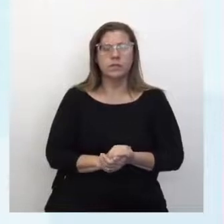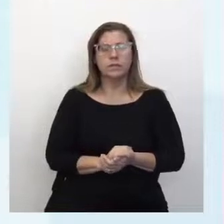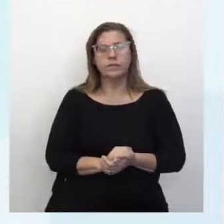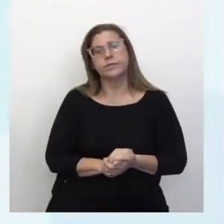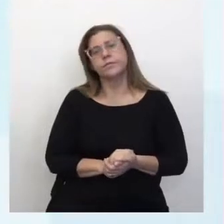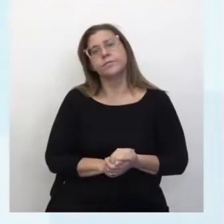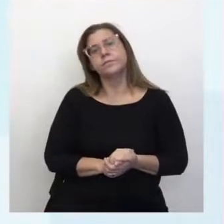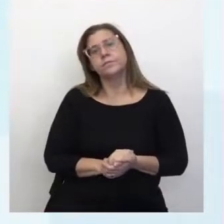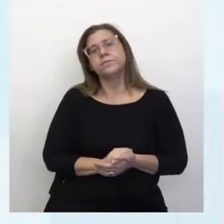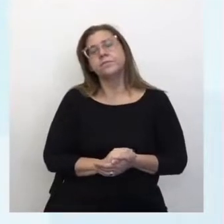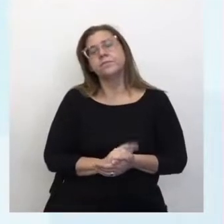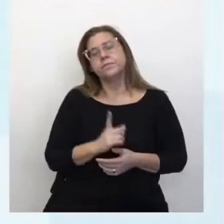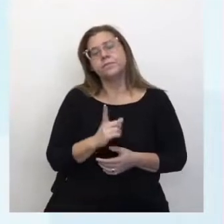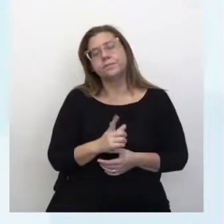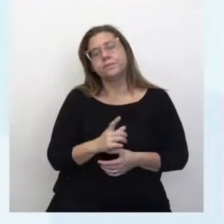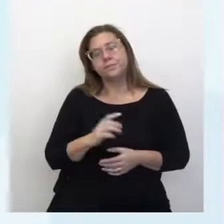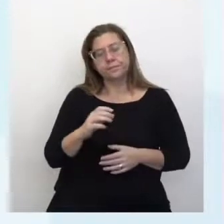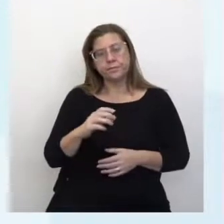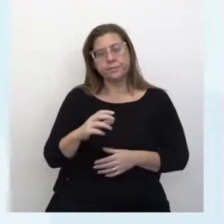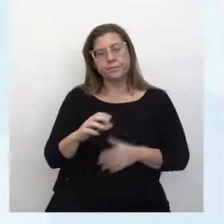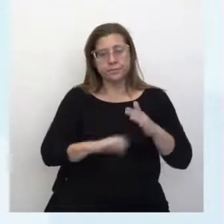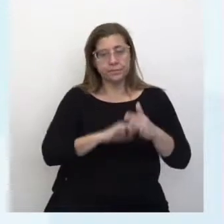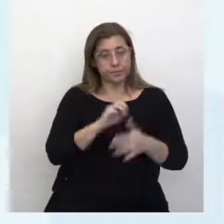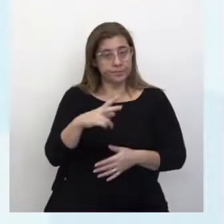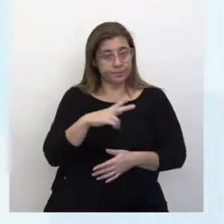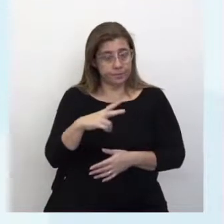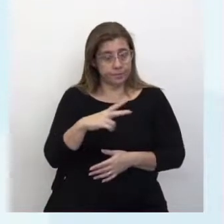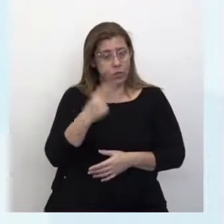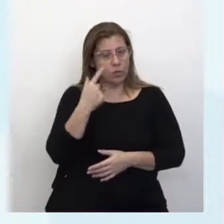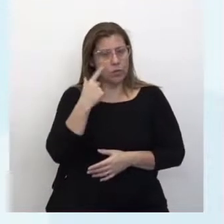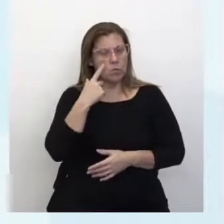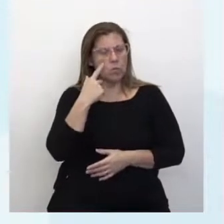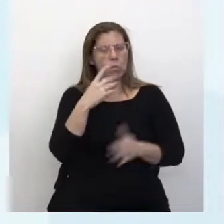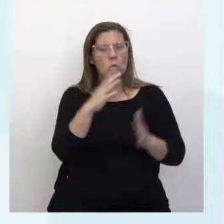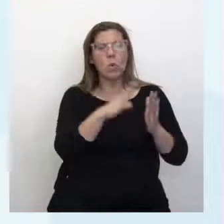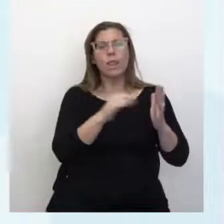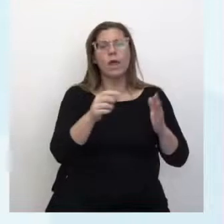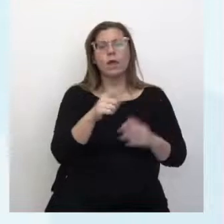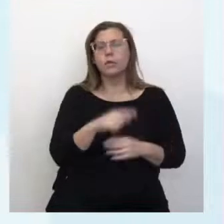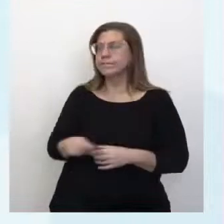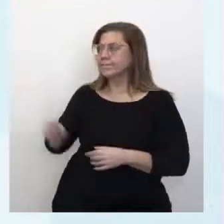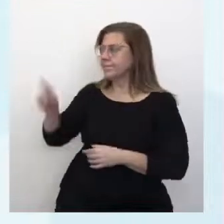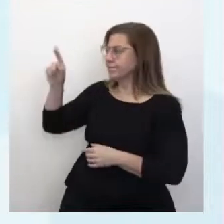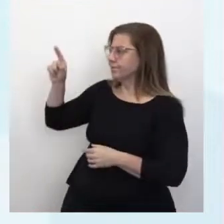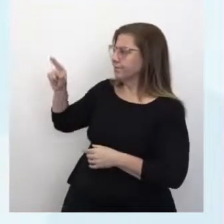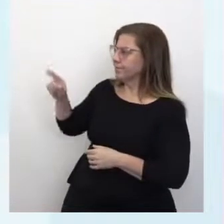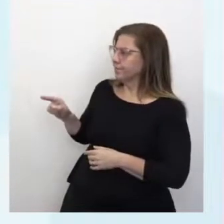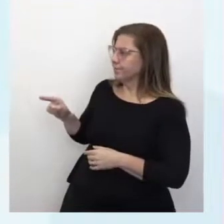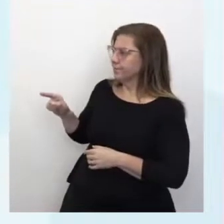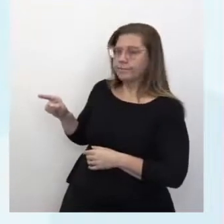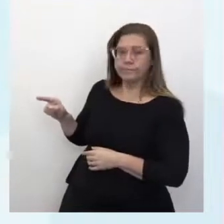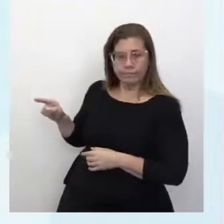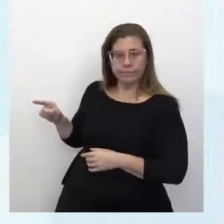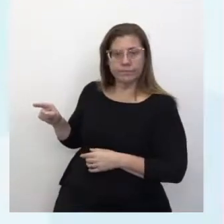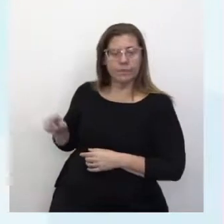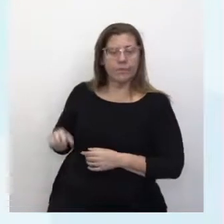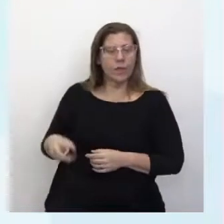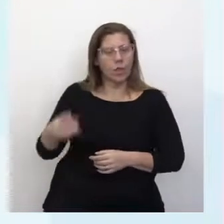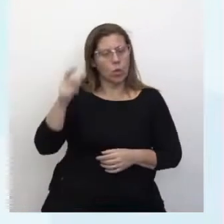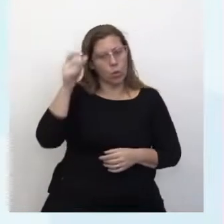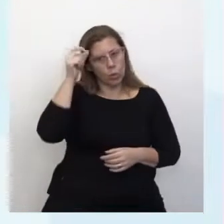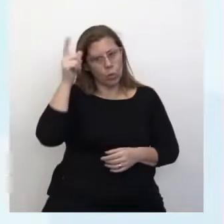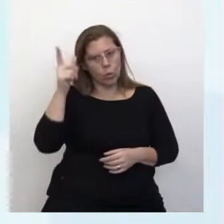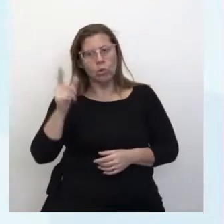uma empresa privada. Então você tem aí, citando alguns exemplos, né, você tem aí espaço cultural, sei lá, Porto Seguro,